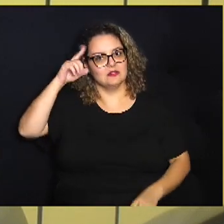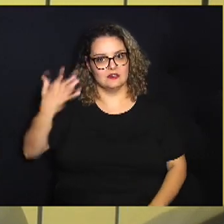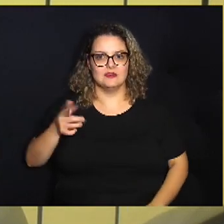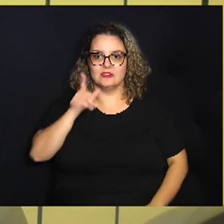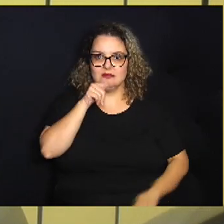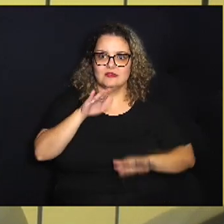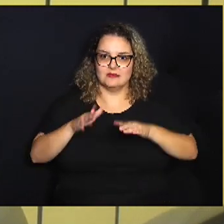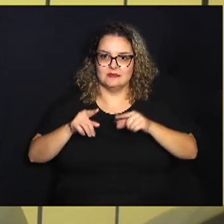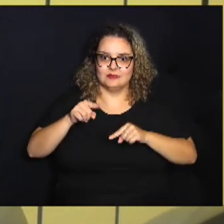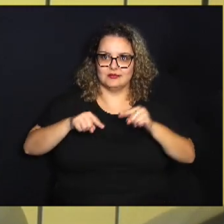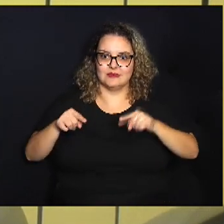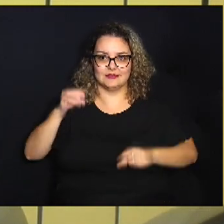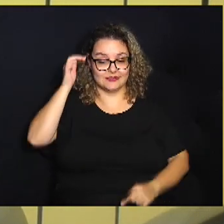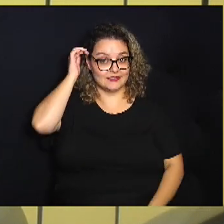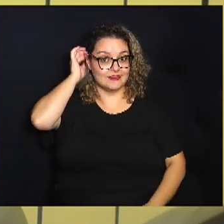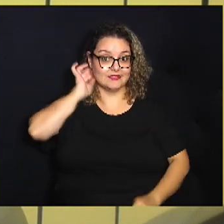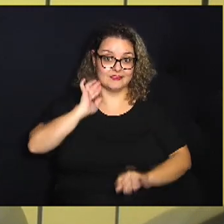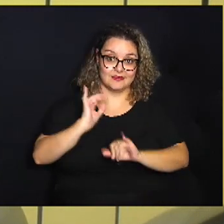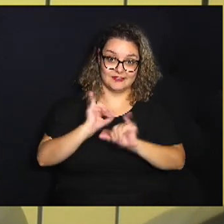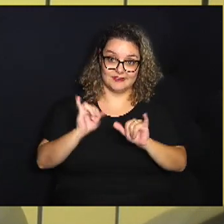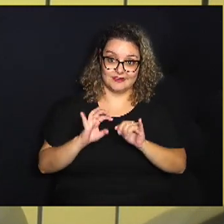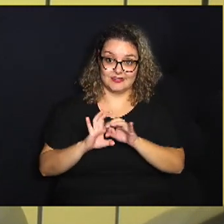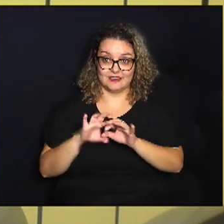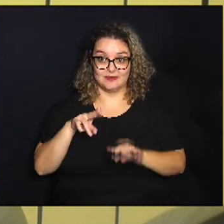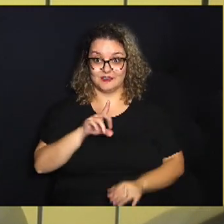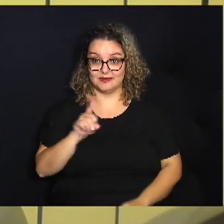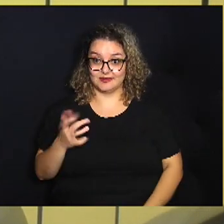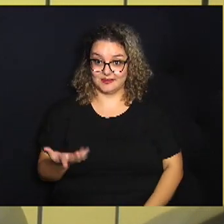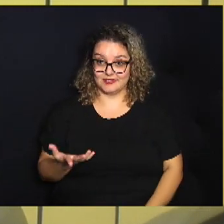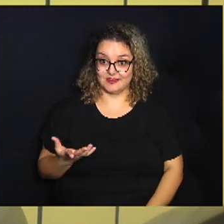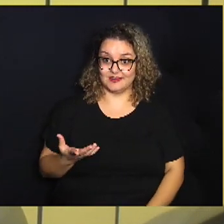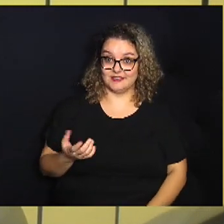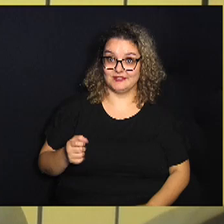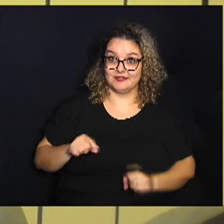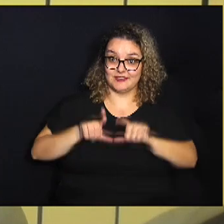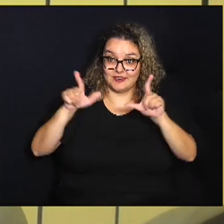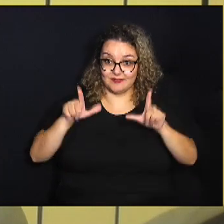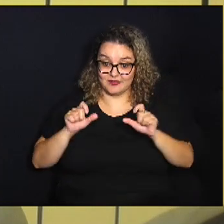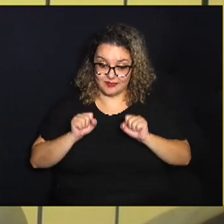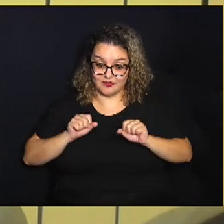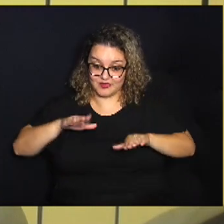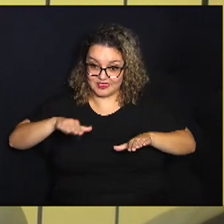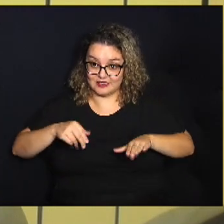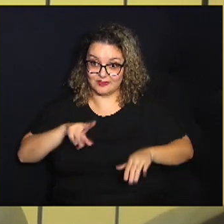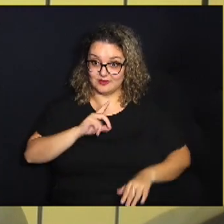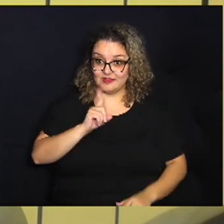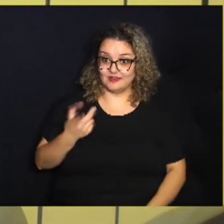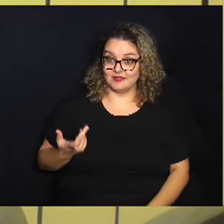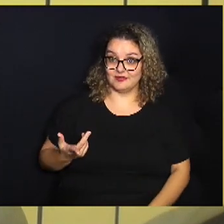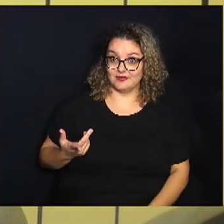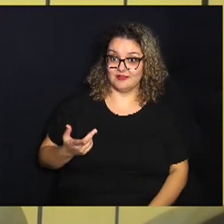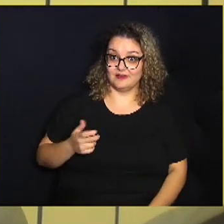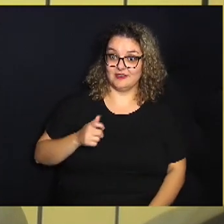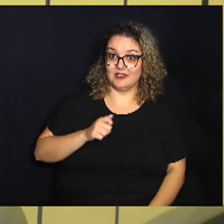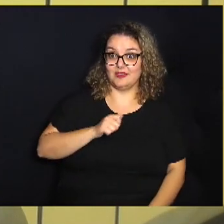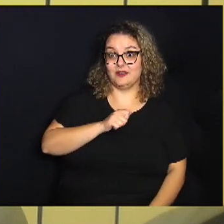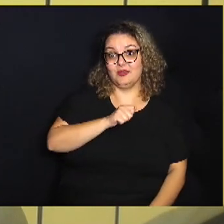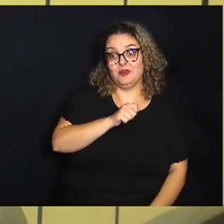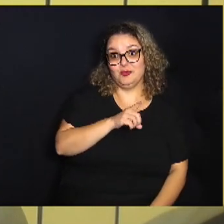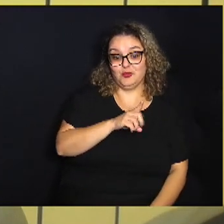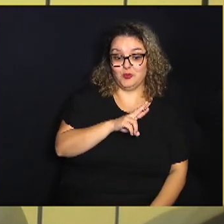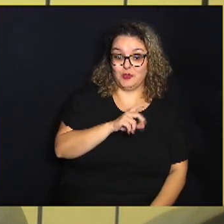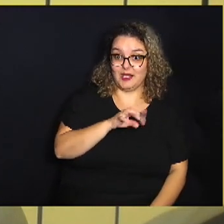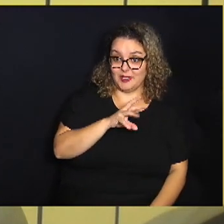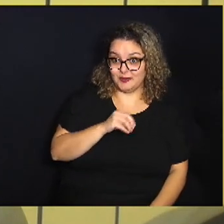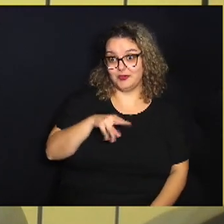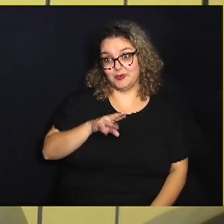e tudo, e soltando o boletim se ia liberar ou não. Então, se acordar, ia lá, vai poder nadar ou não vai. Vai virar duatlon ou vai ser triatlon. E